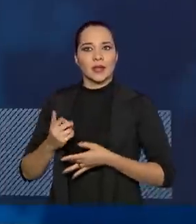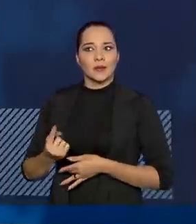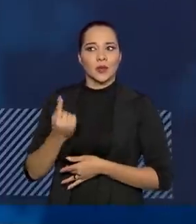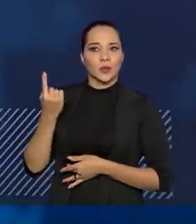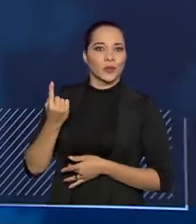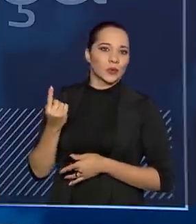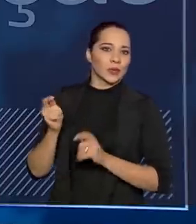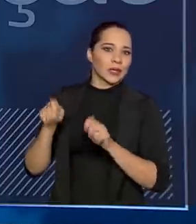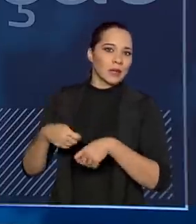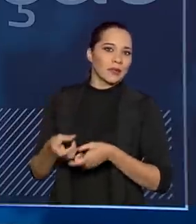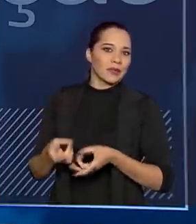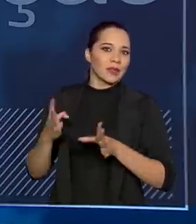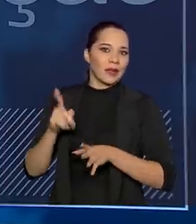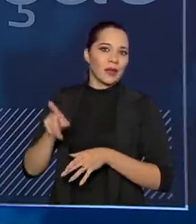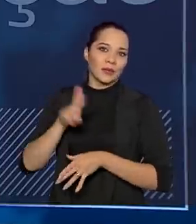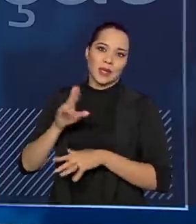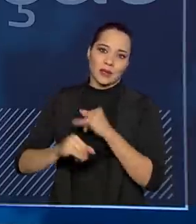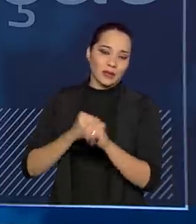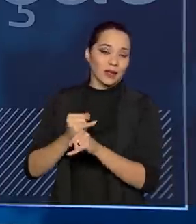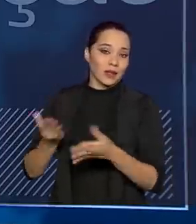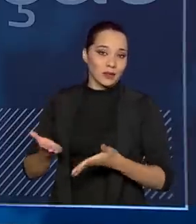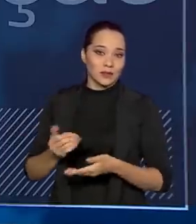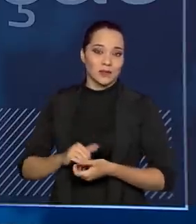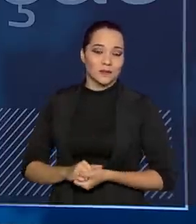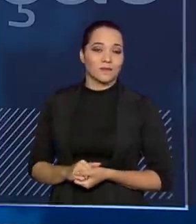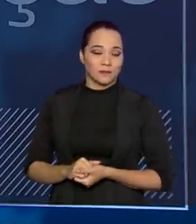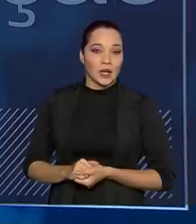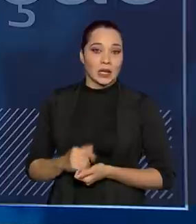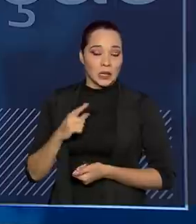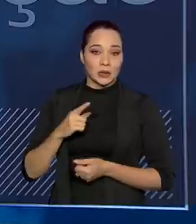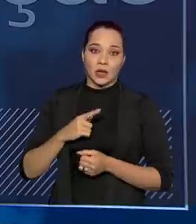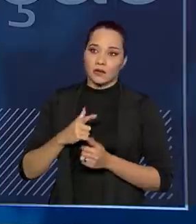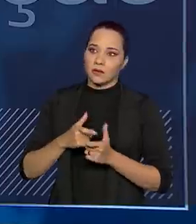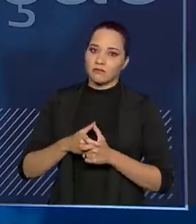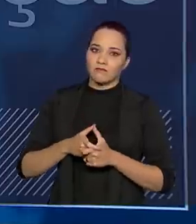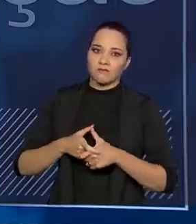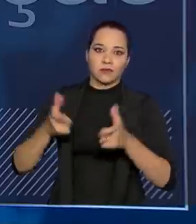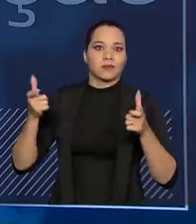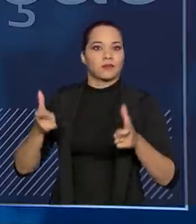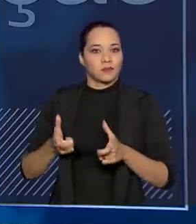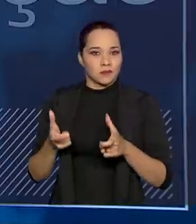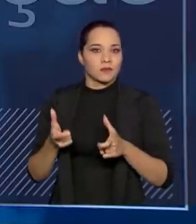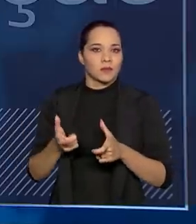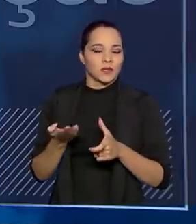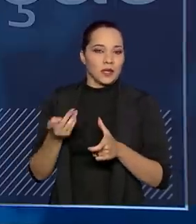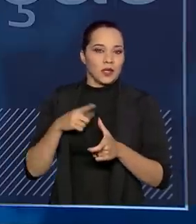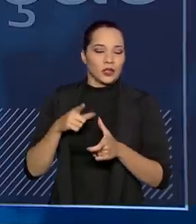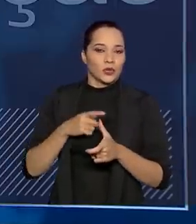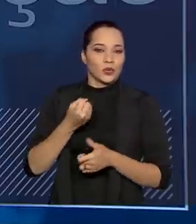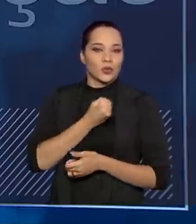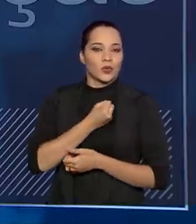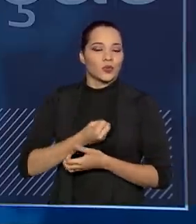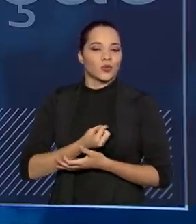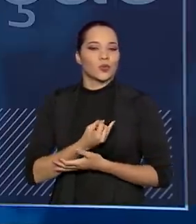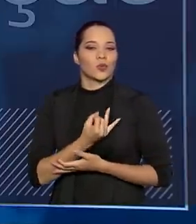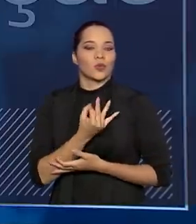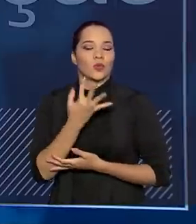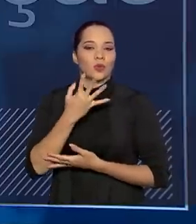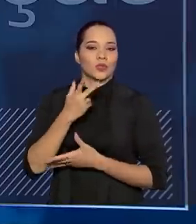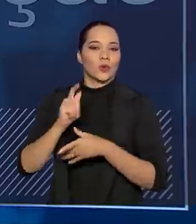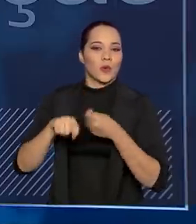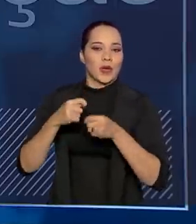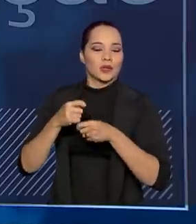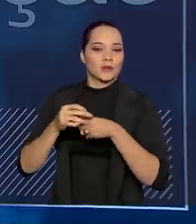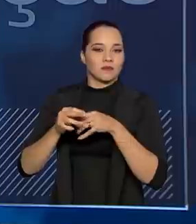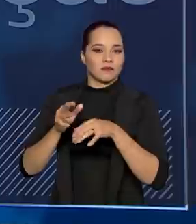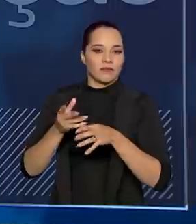único caminho é esse caminho. Né? Então, houve realmente um salto muito grande do número do comércio